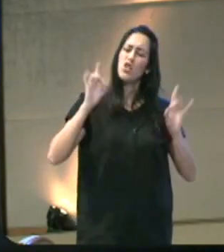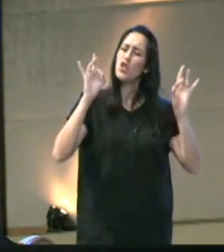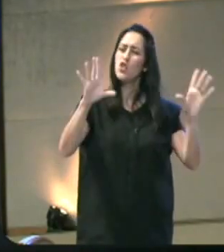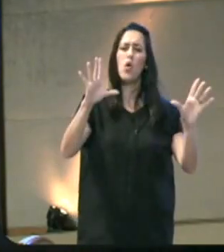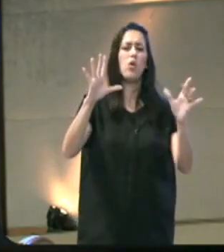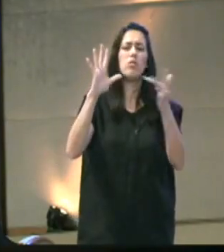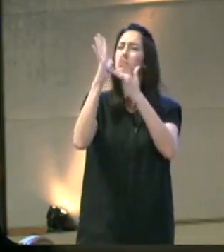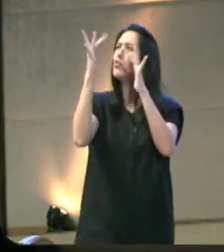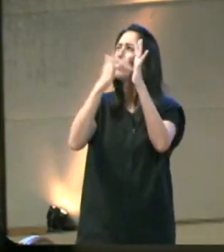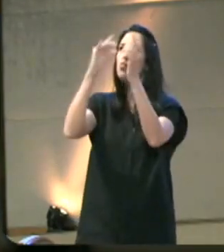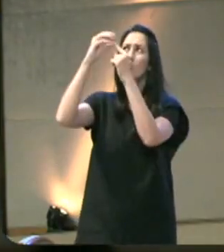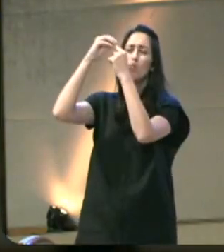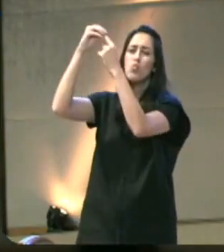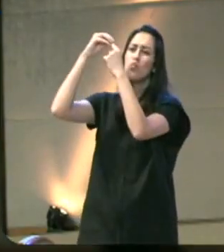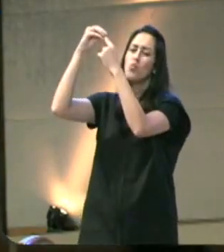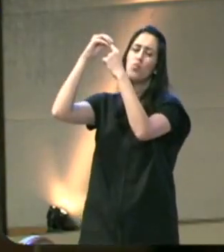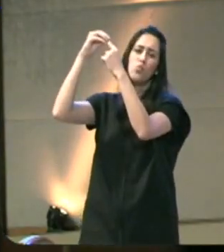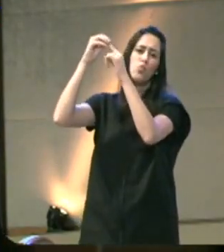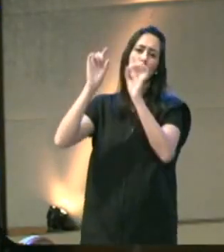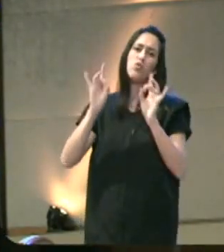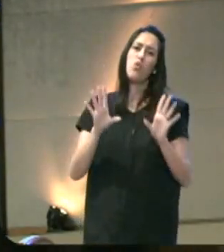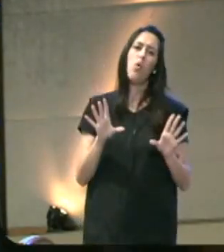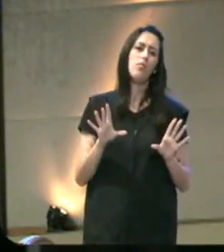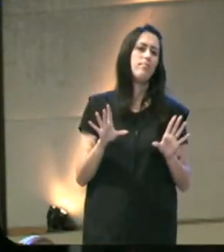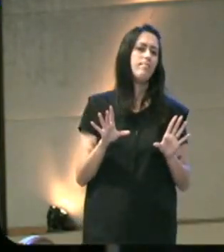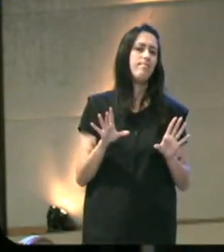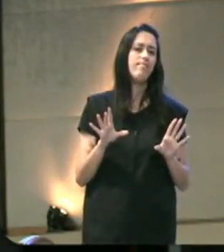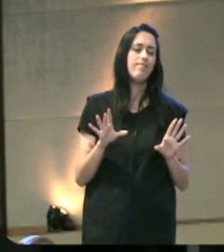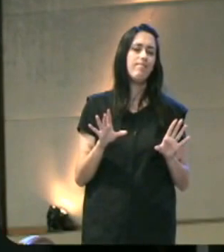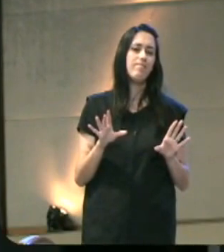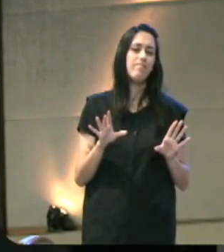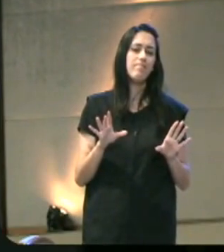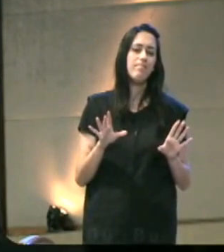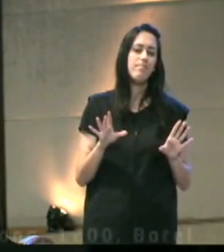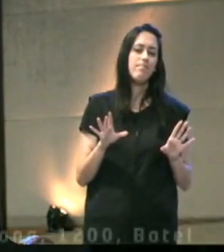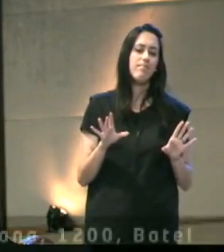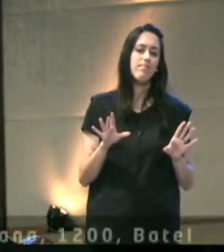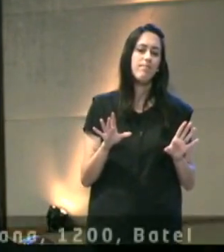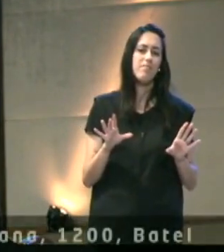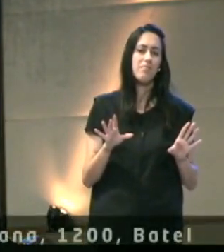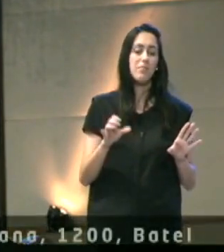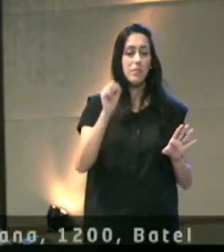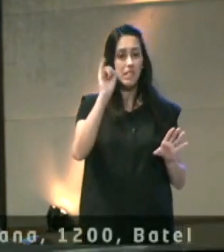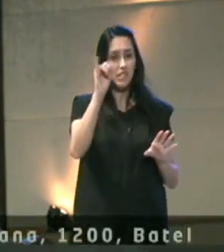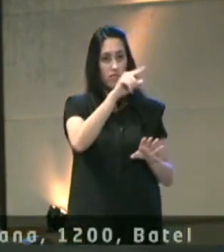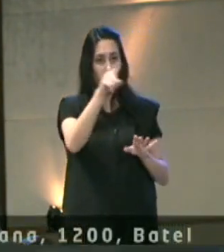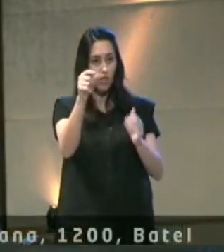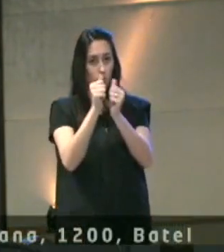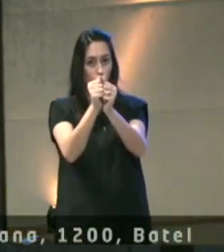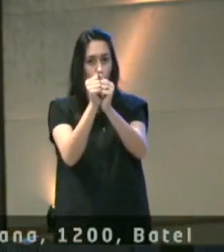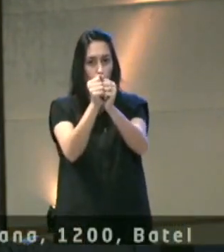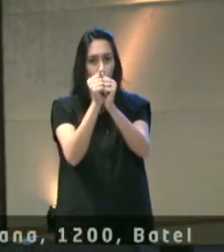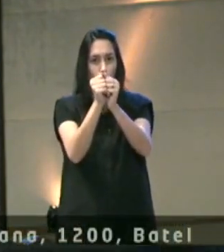Pai senão por mim. Há uma coisa linda no andar com o Senhor.